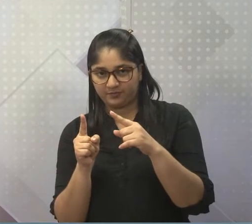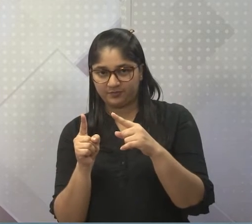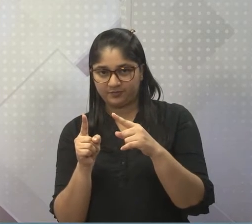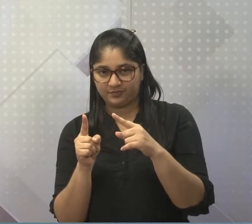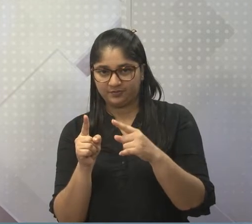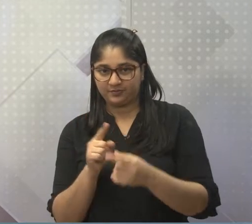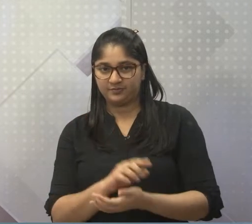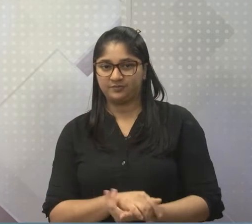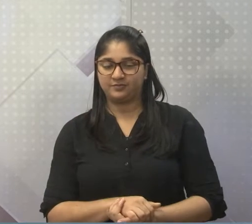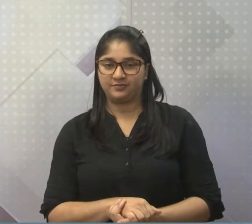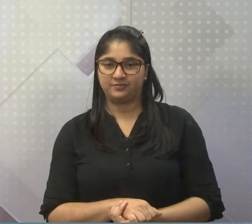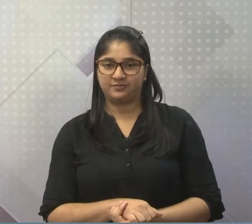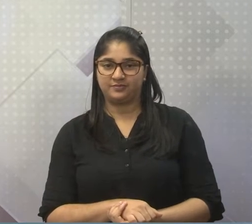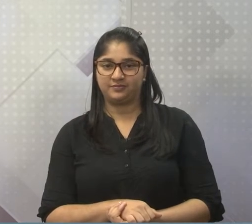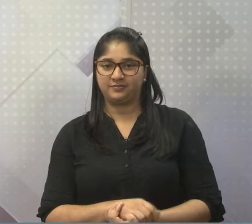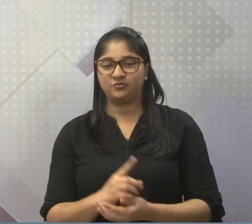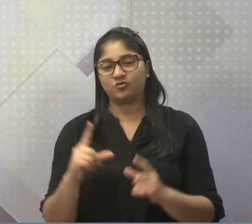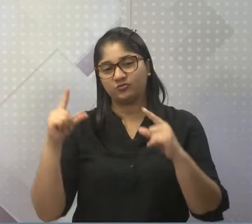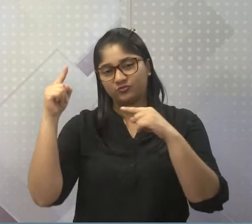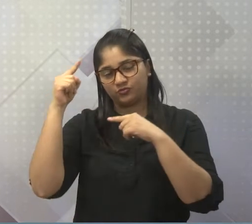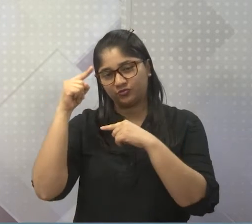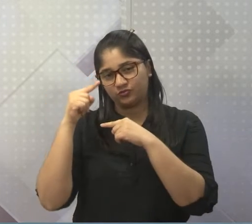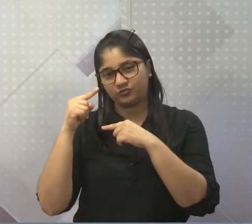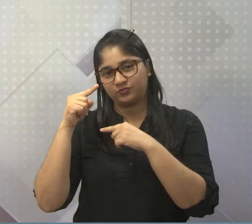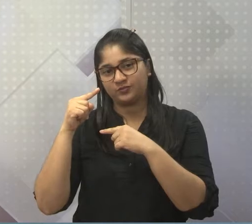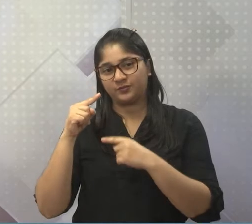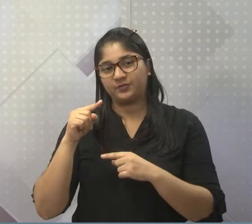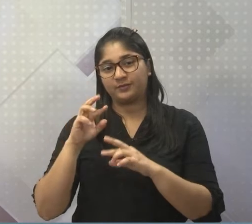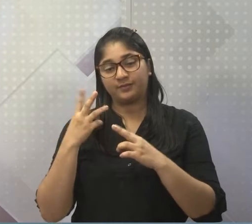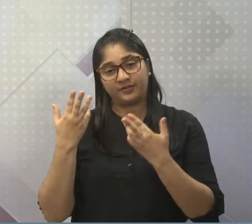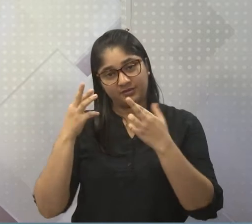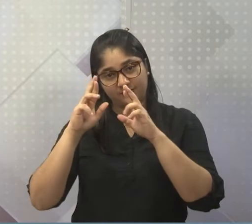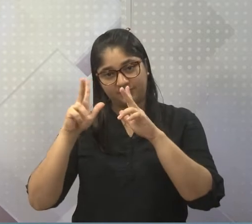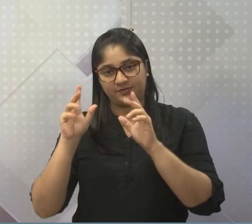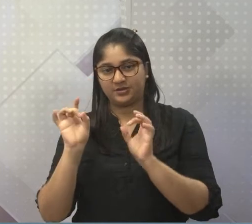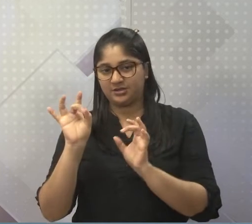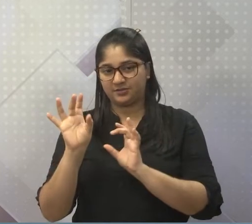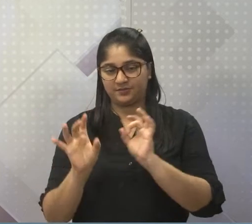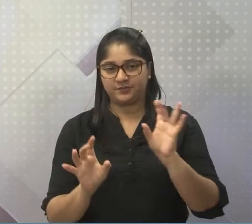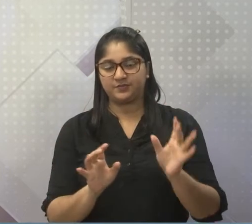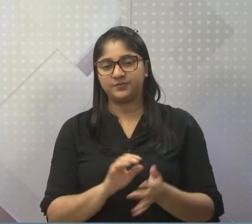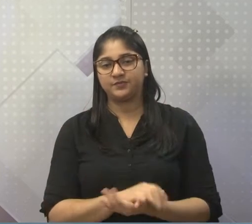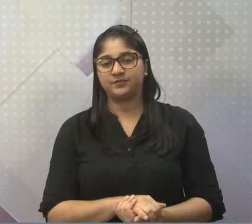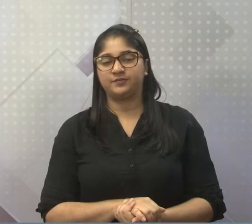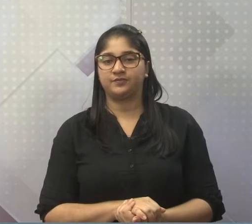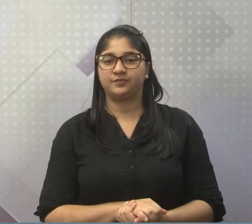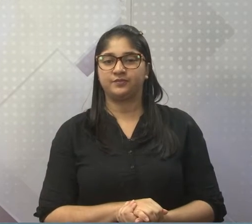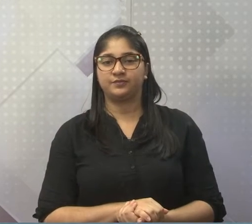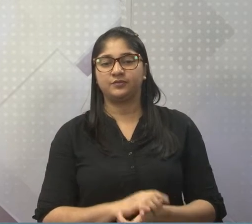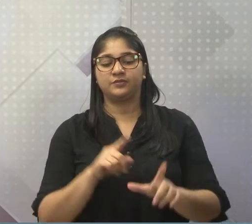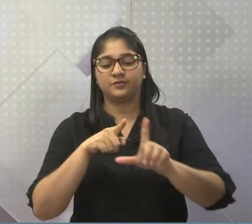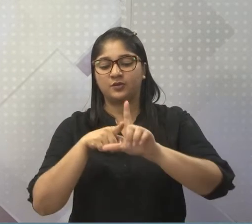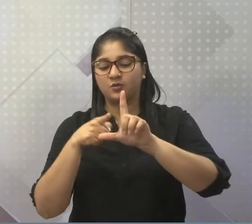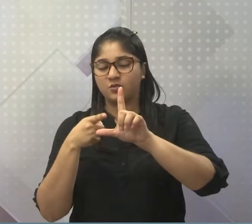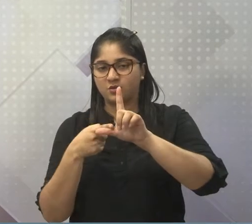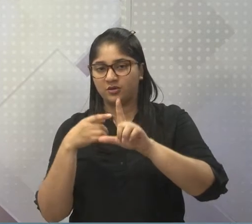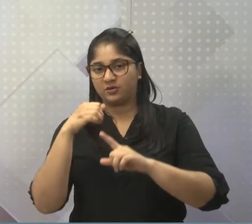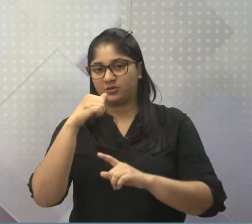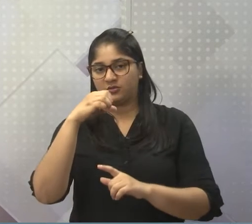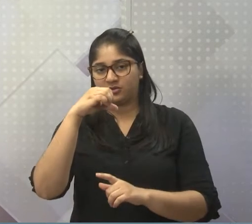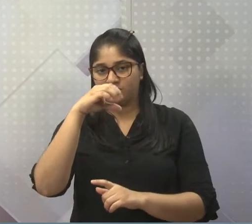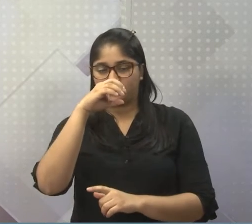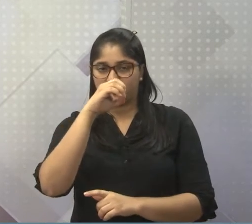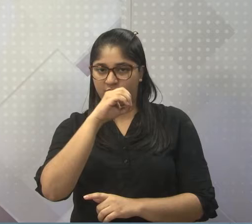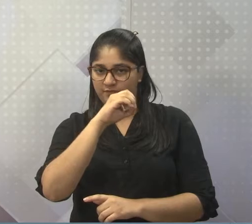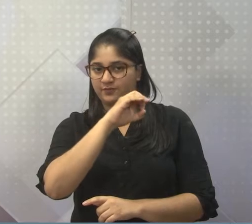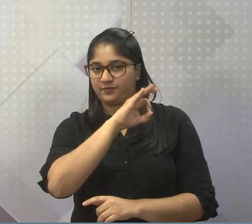Ah, ele ficou do mesmo tamanho, deixa eu diminuir ele um pouco para a gente diferenciar um do outro. O meu ângulo de 90 está aqui. O